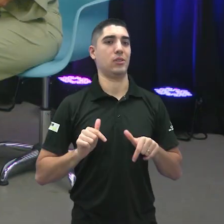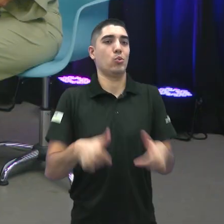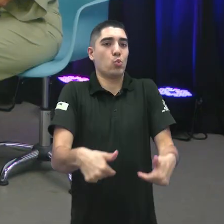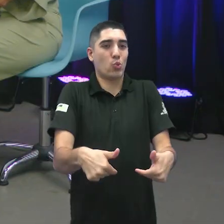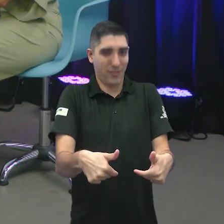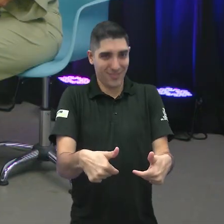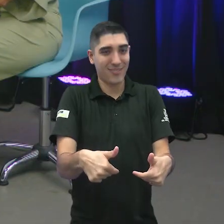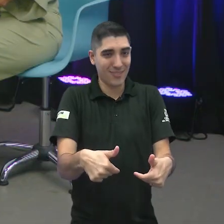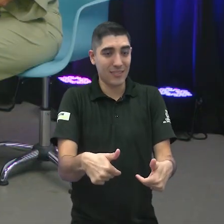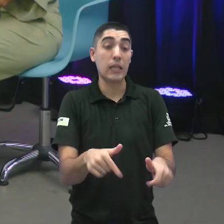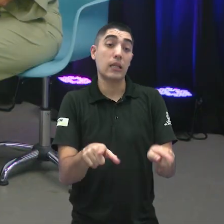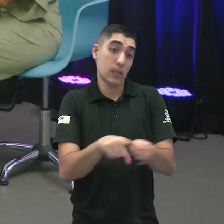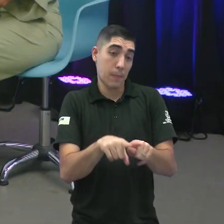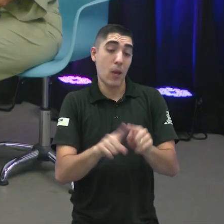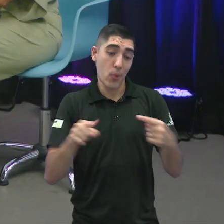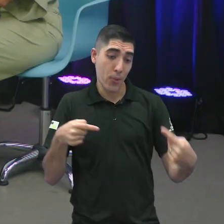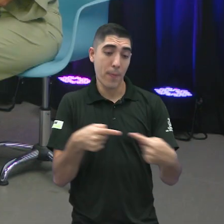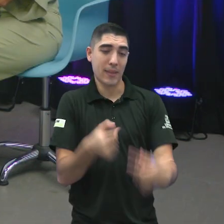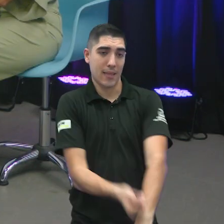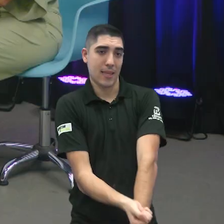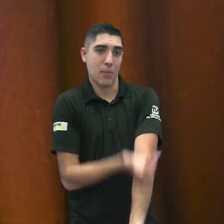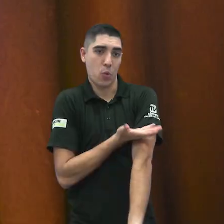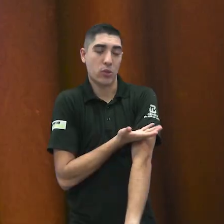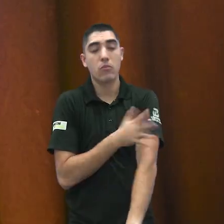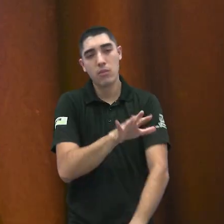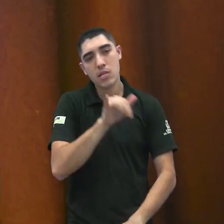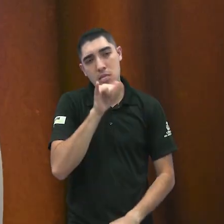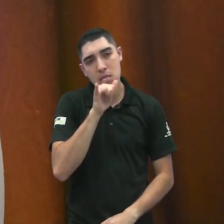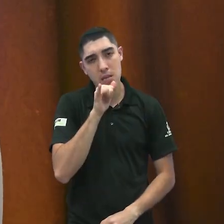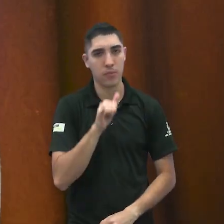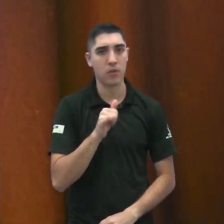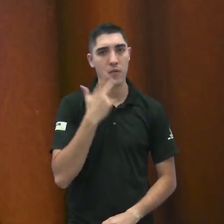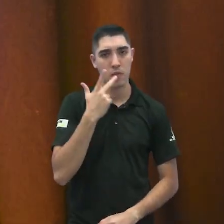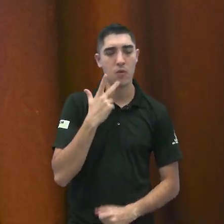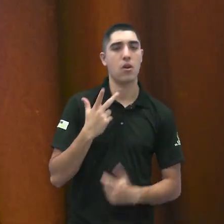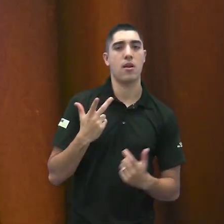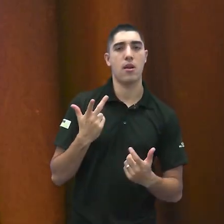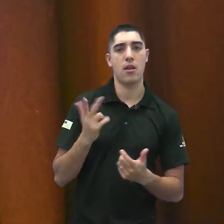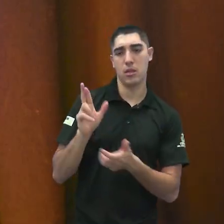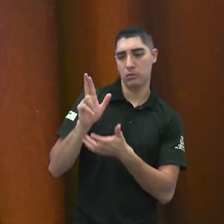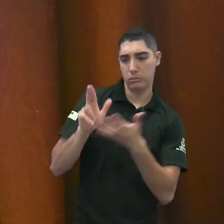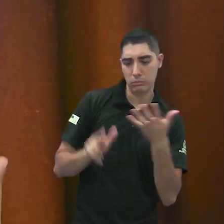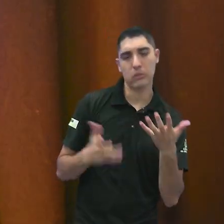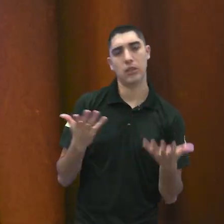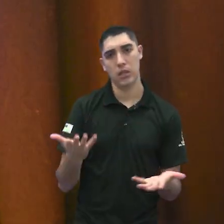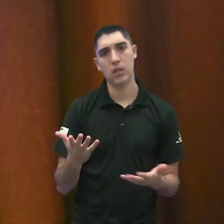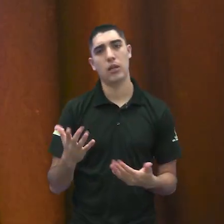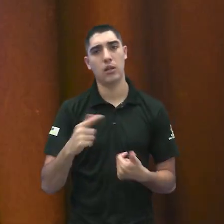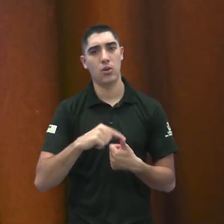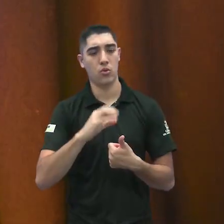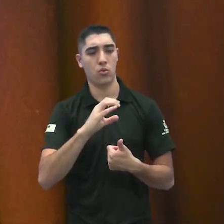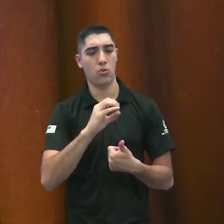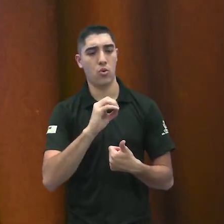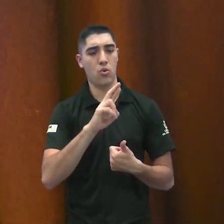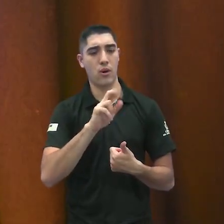nosso inconsciente, ele é emocional. Então, por isso que quando a gente fala das couraças e